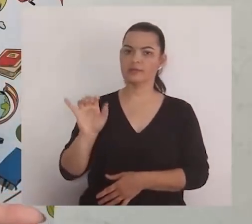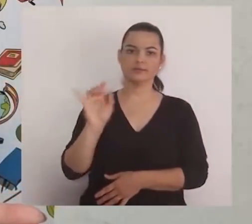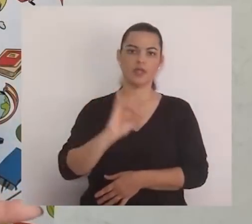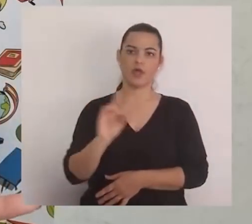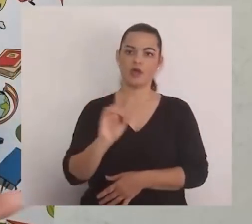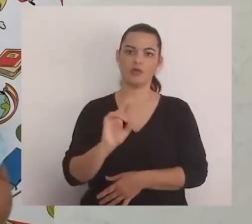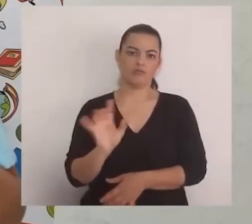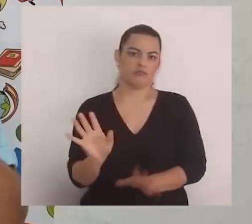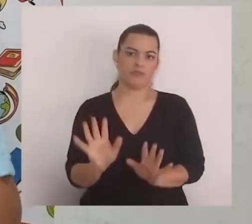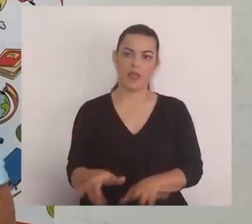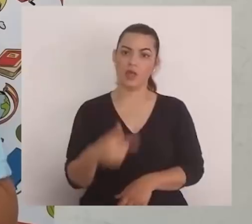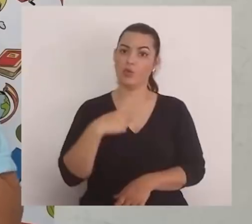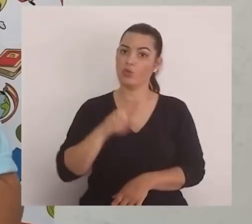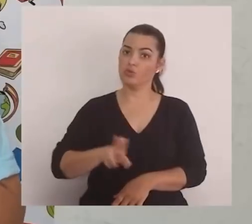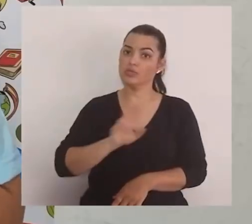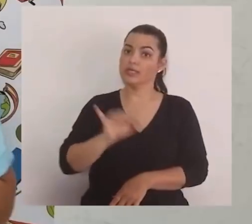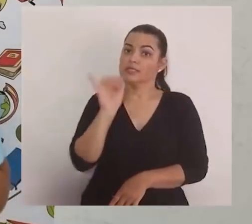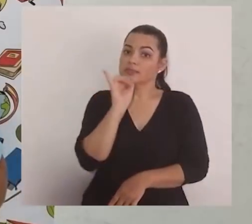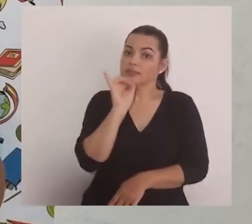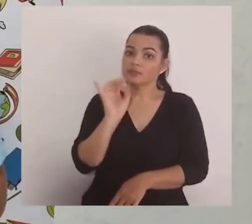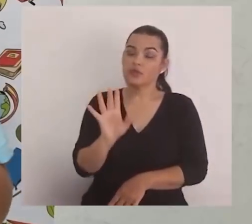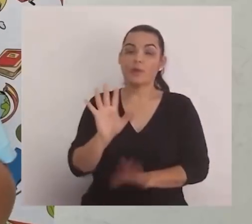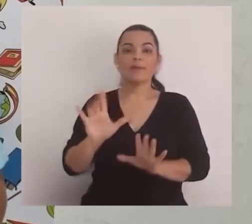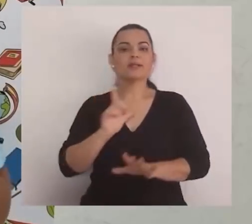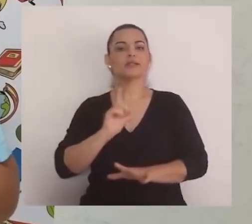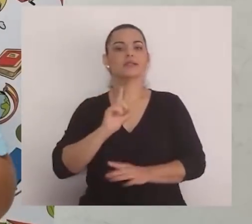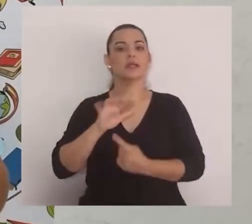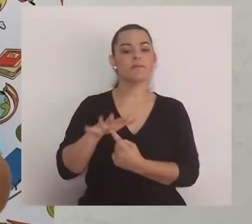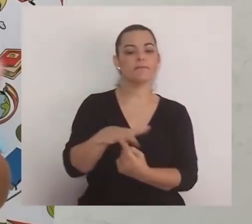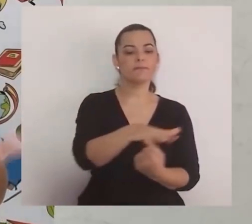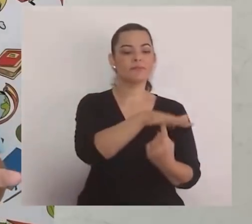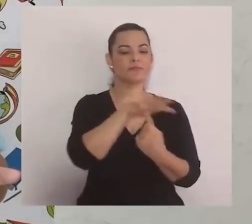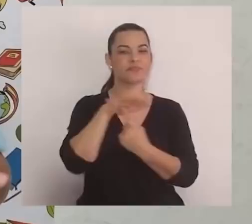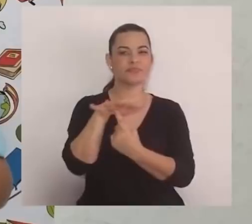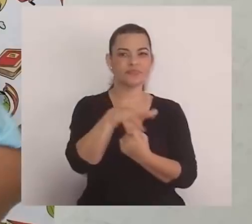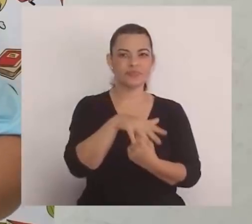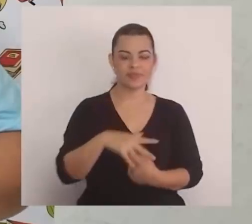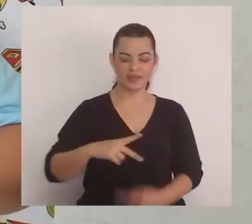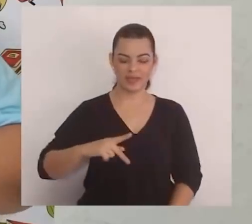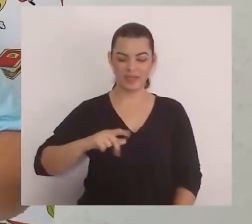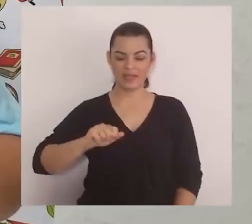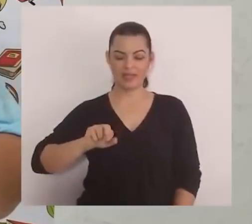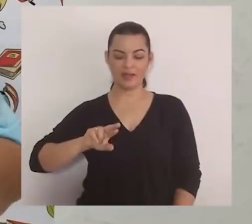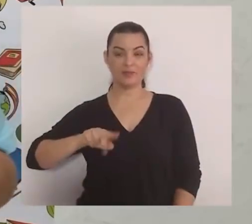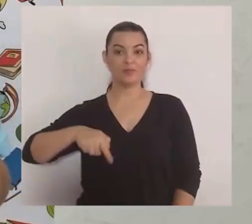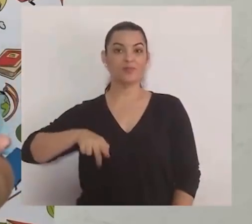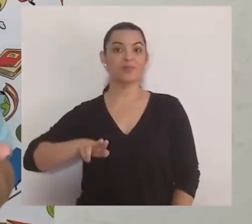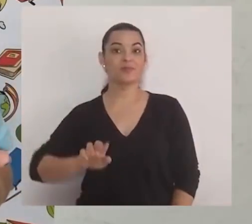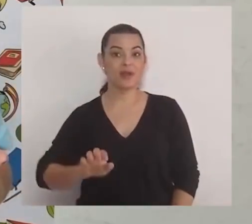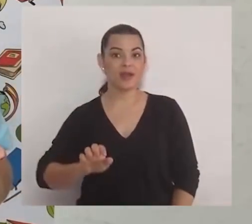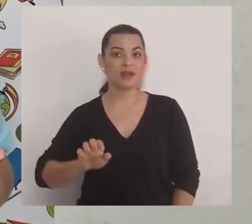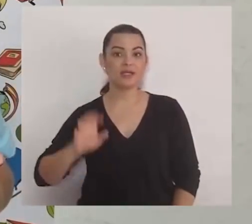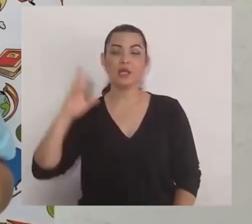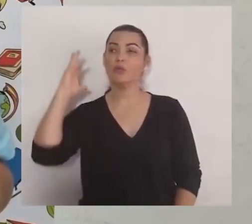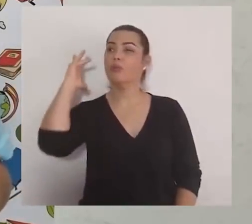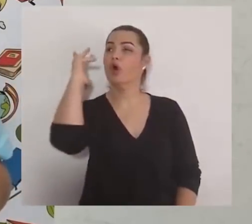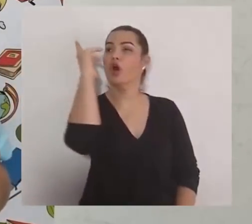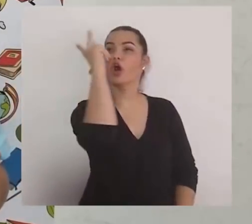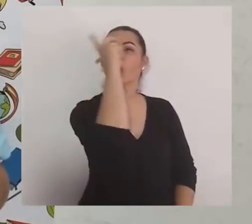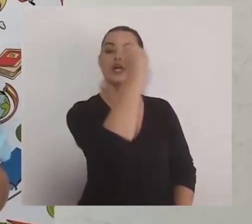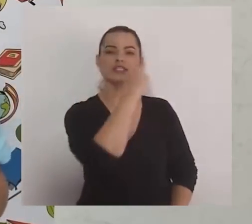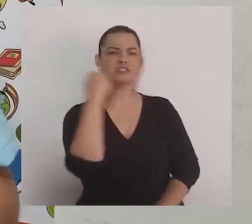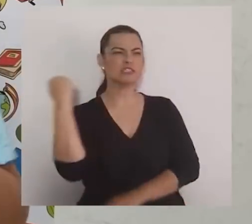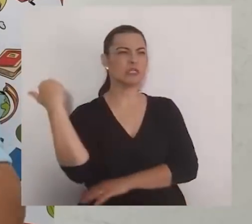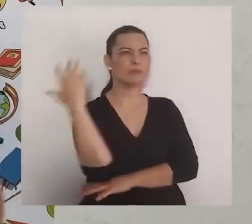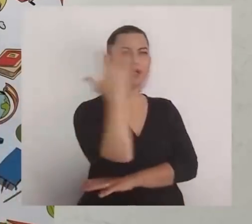temos locais que são protegidos como patrimônio pelo IPHAN. Eles têm toda